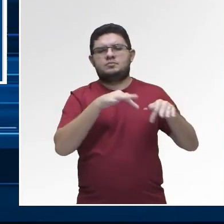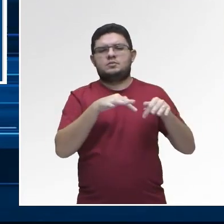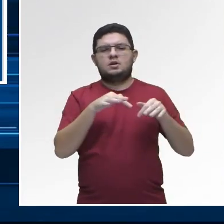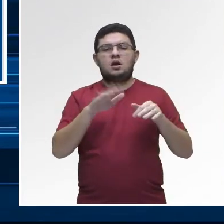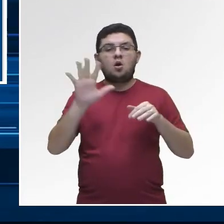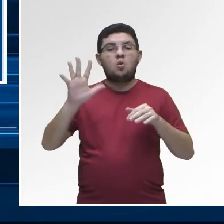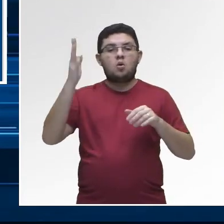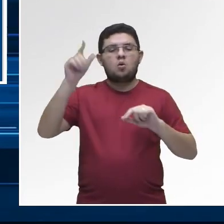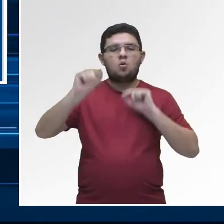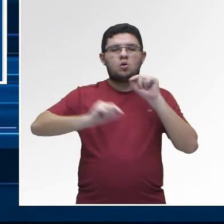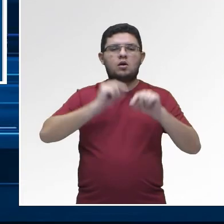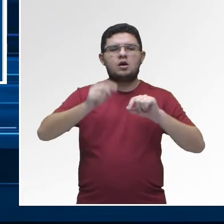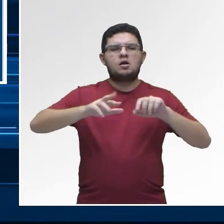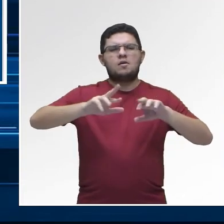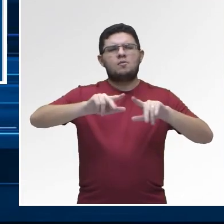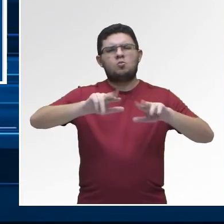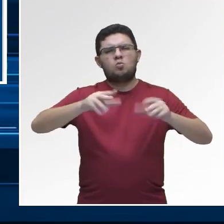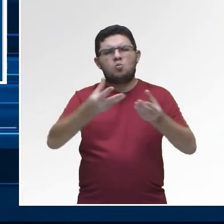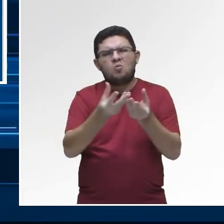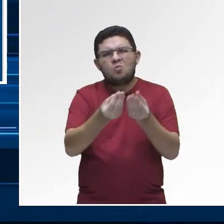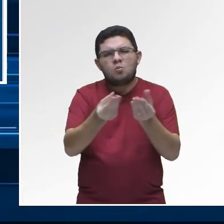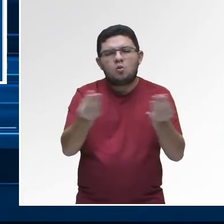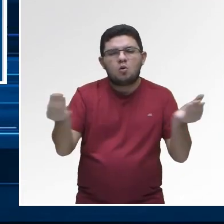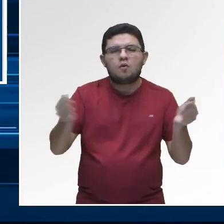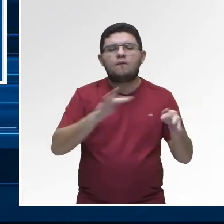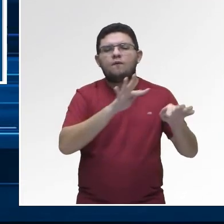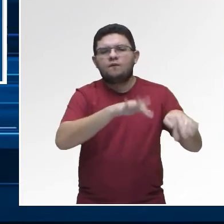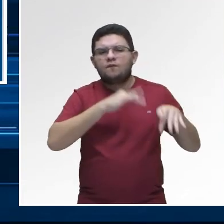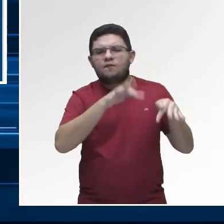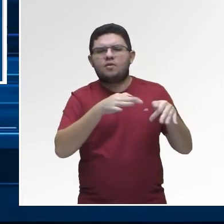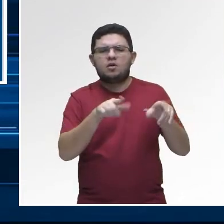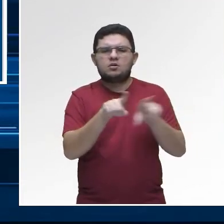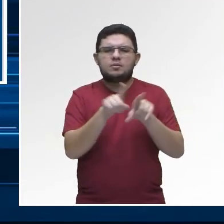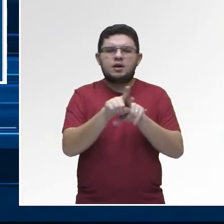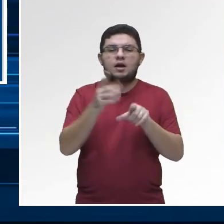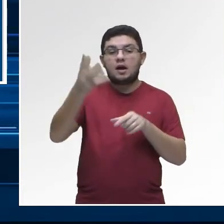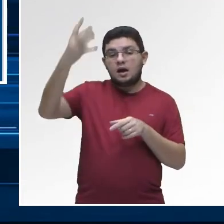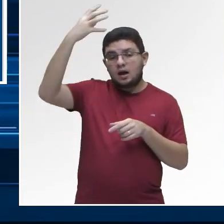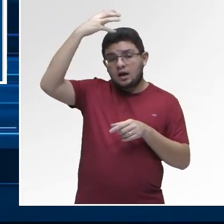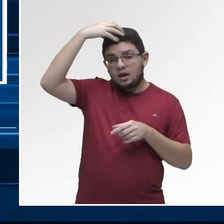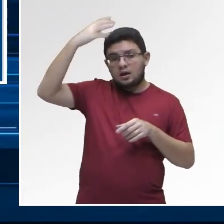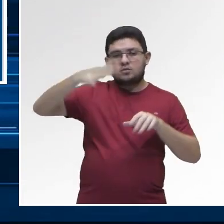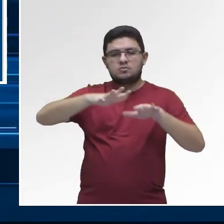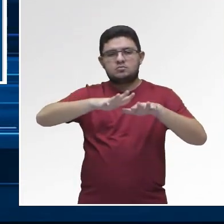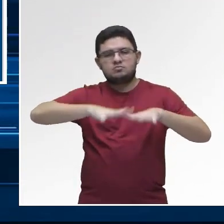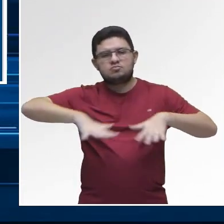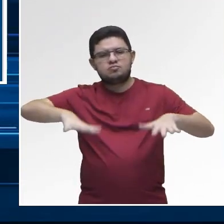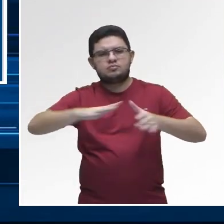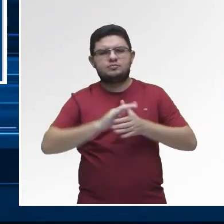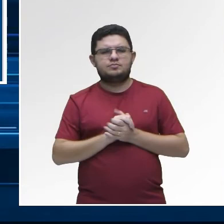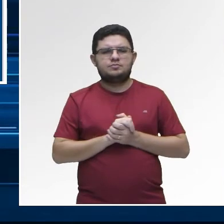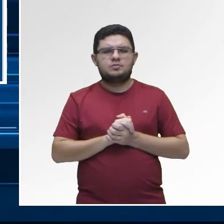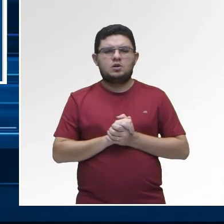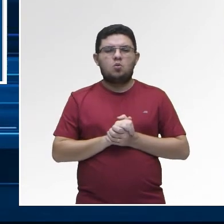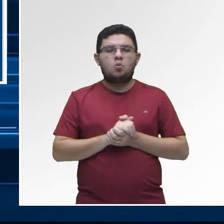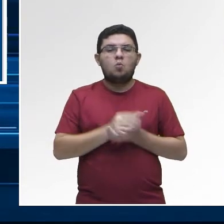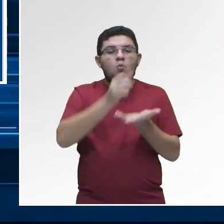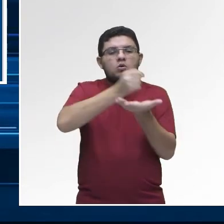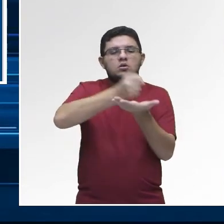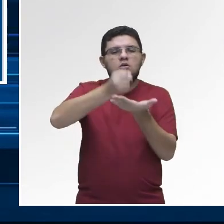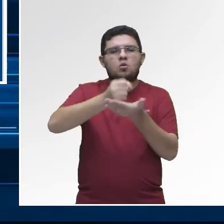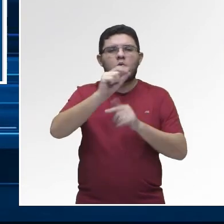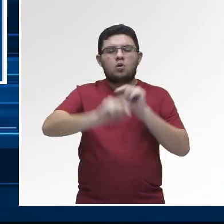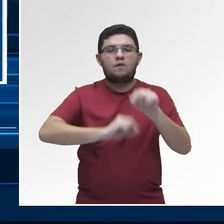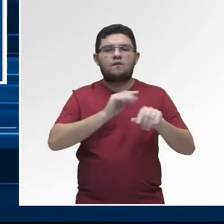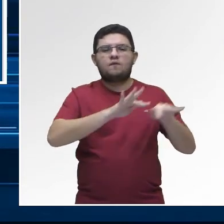de feudos, reinos, condados e estados pontifícios. O contrato feudal era moralmente consolidado através de